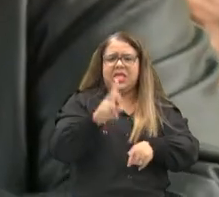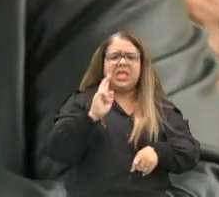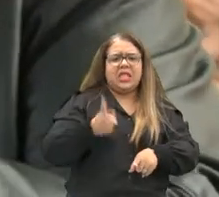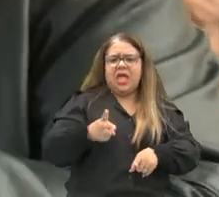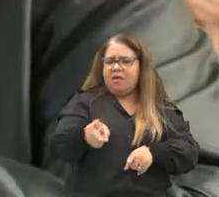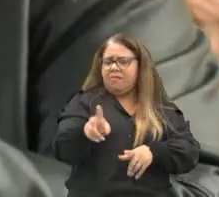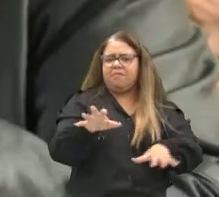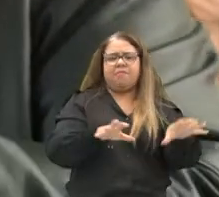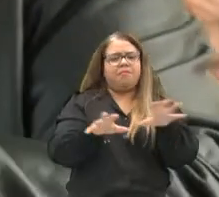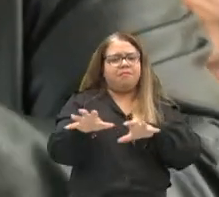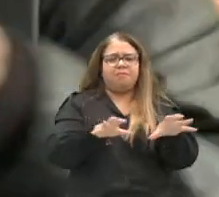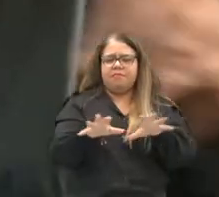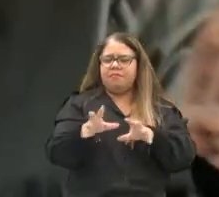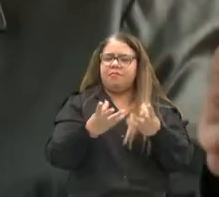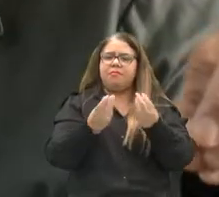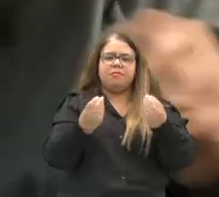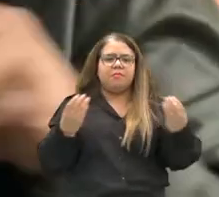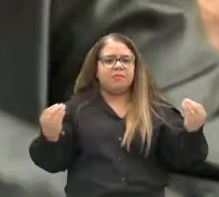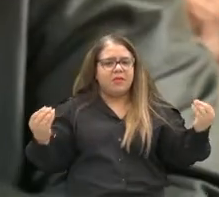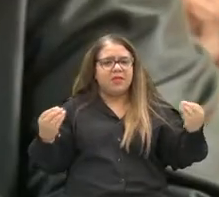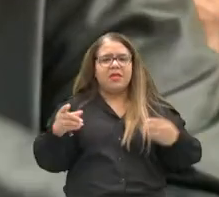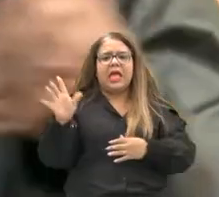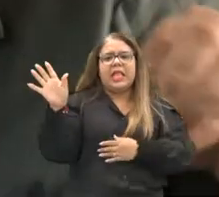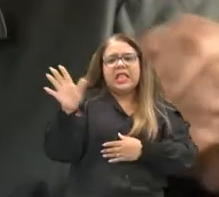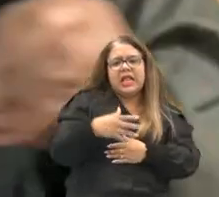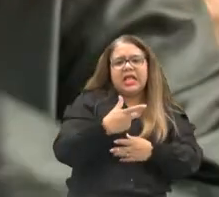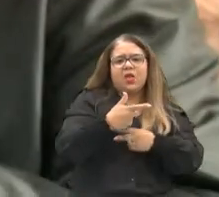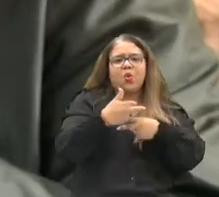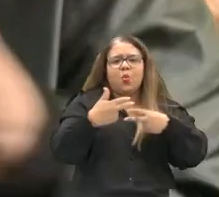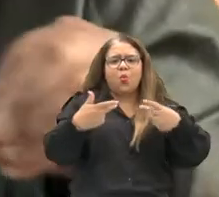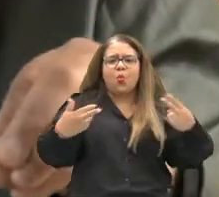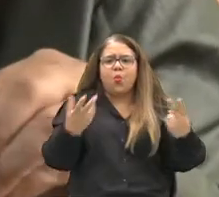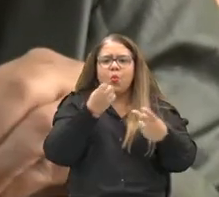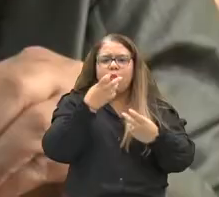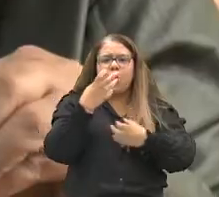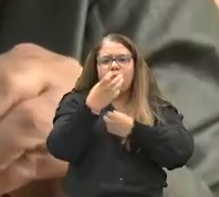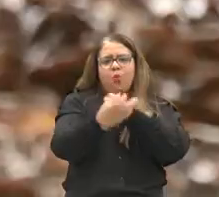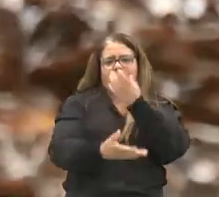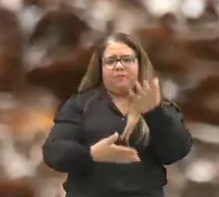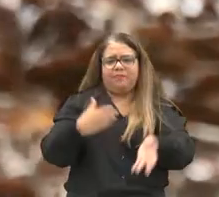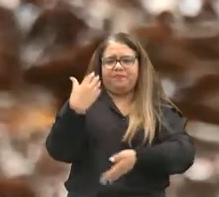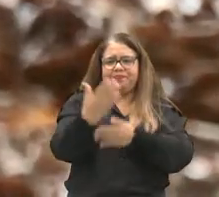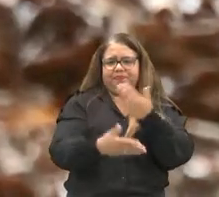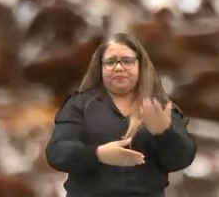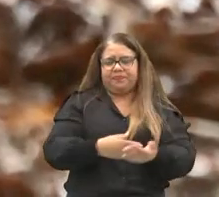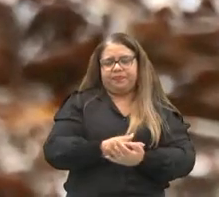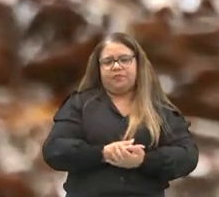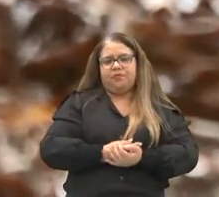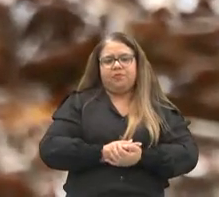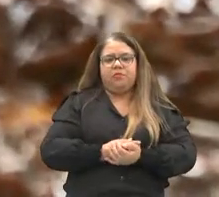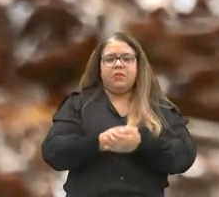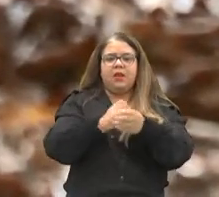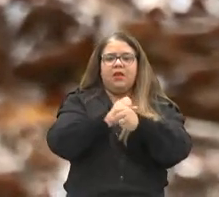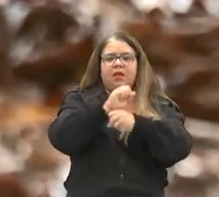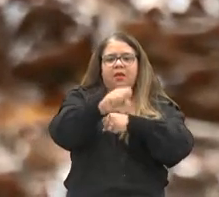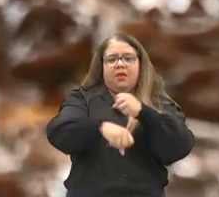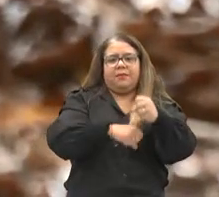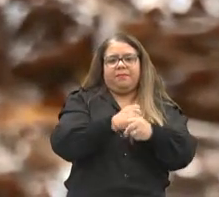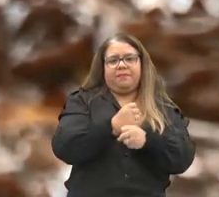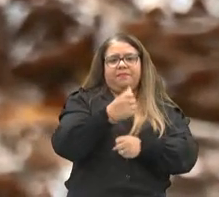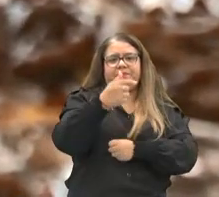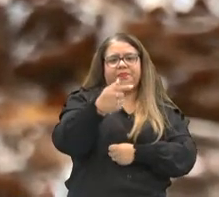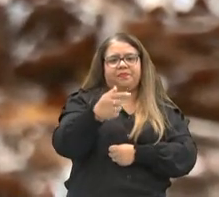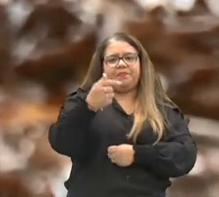atuava muito para trazer benefícios para Mato Grosso. Em 1973, o